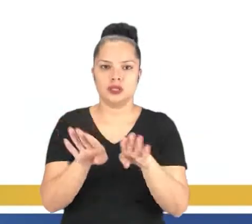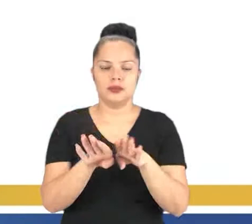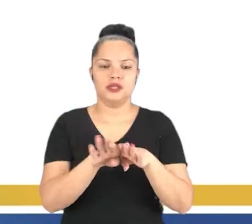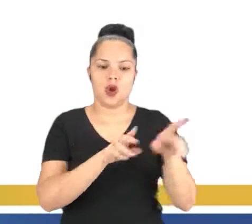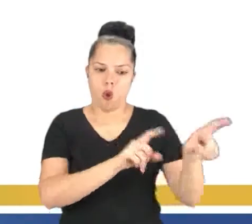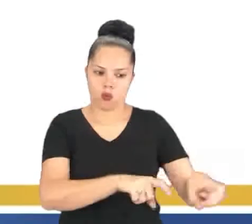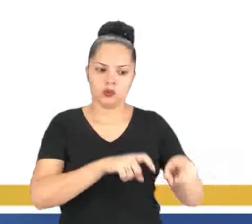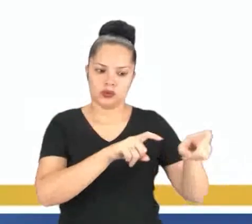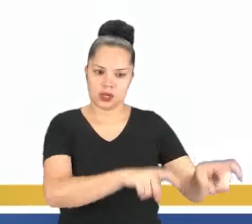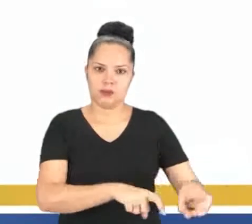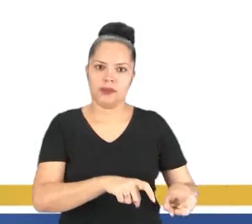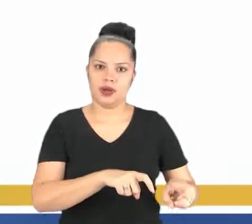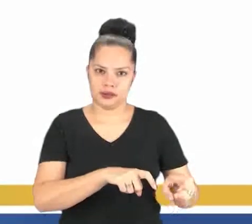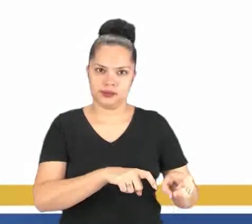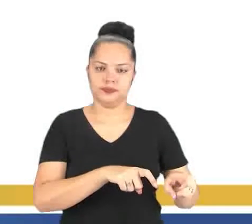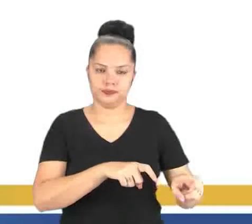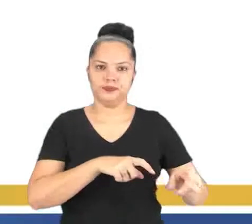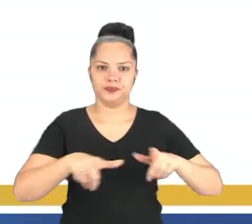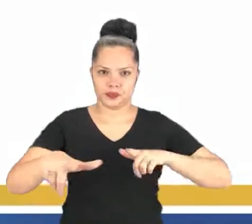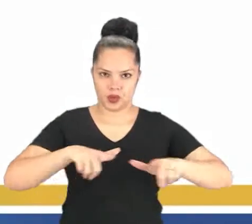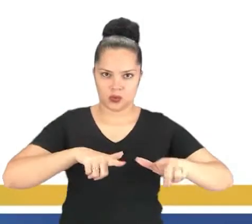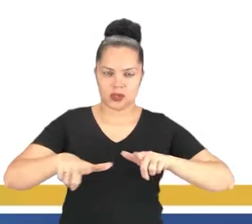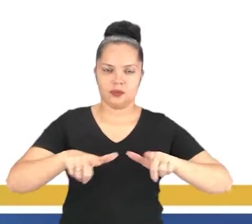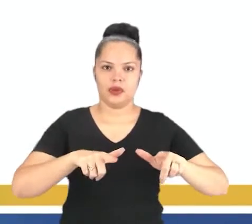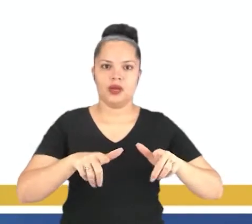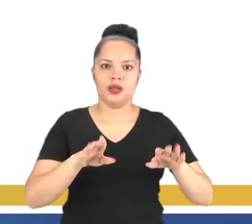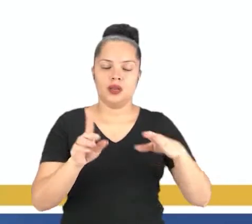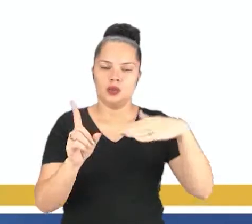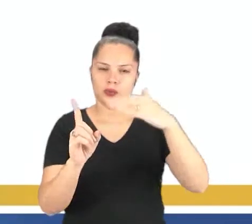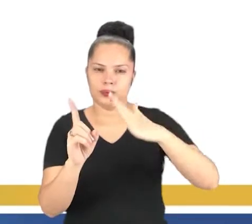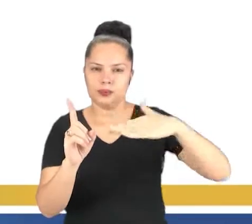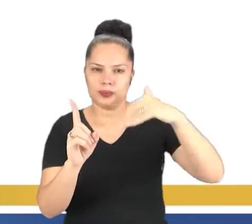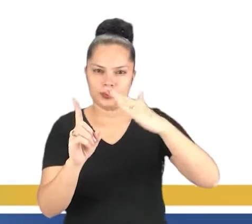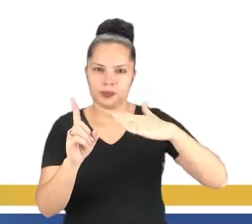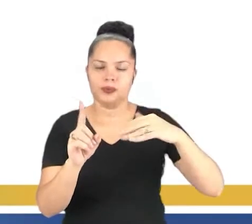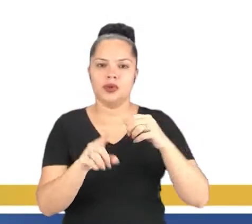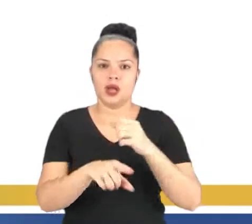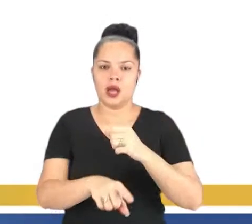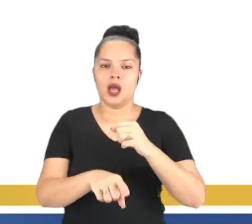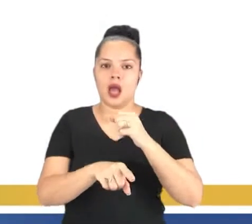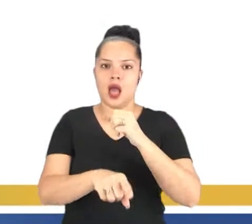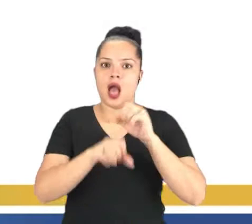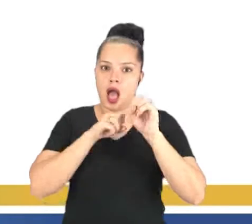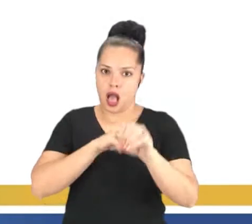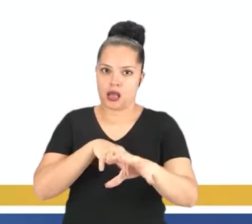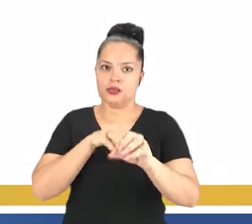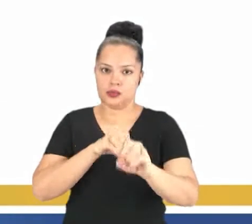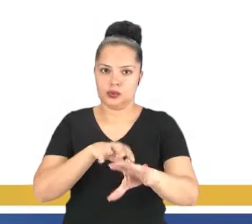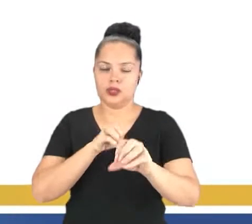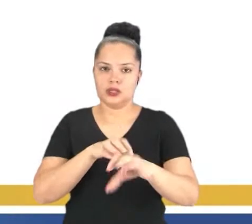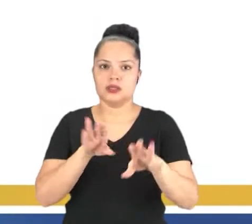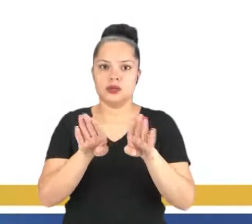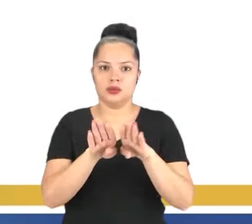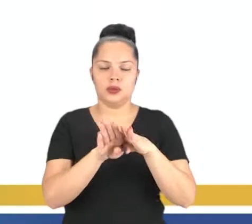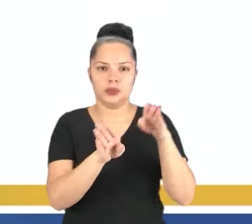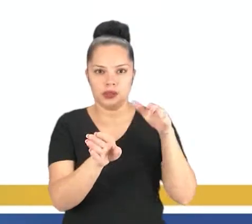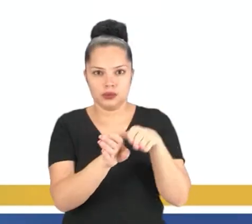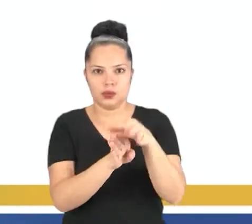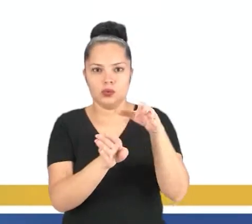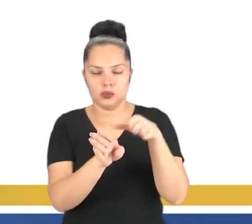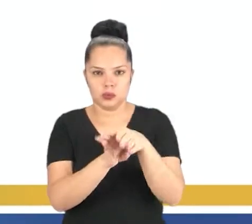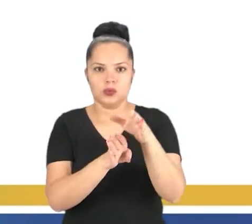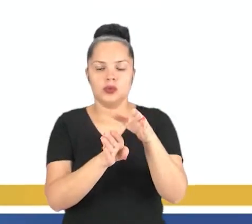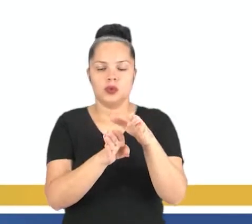da recadação de impostos cultos religiosos educação e um conselho que é que distribui as tarefas